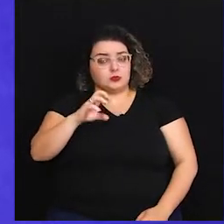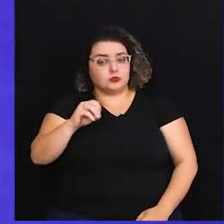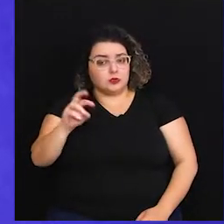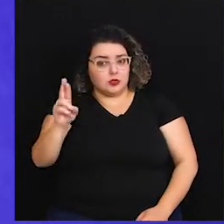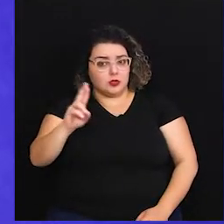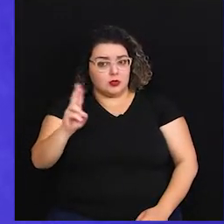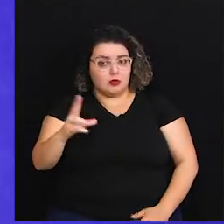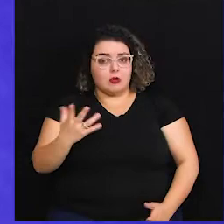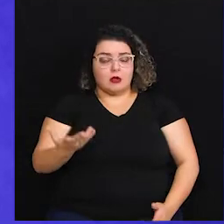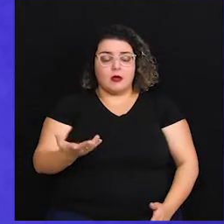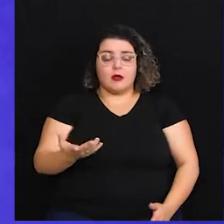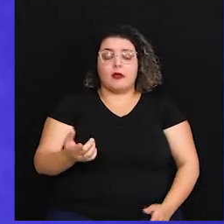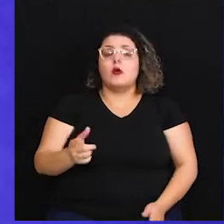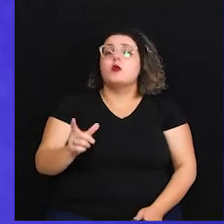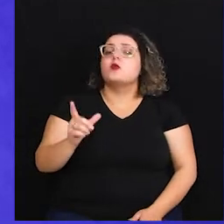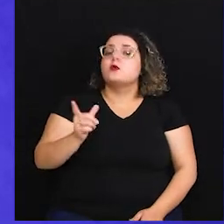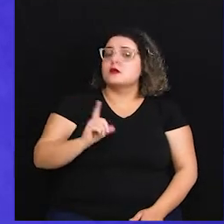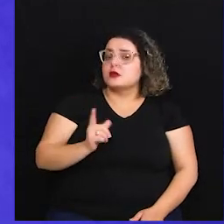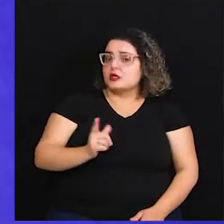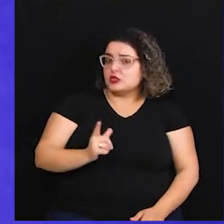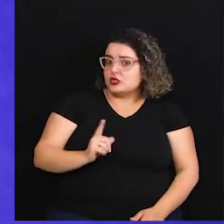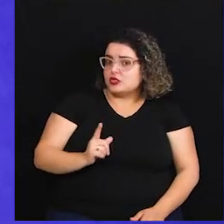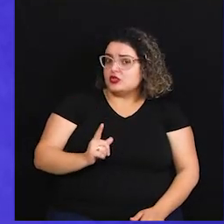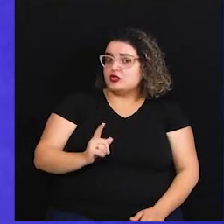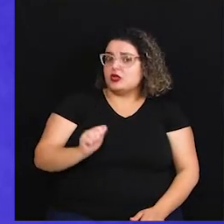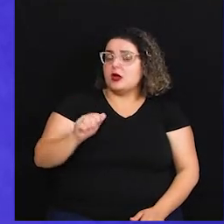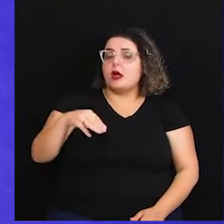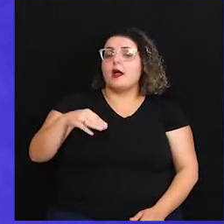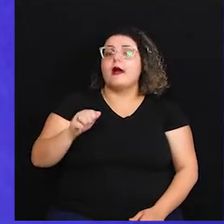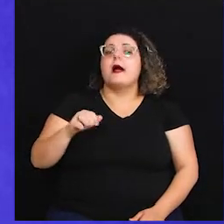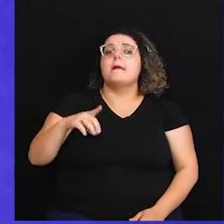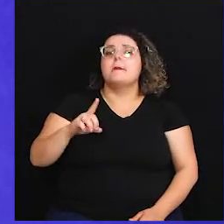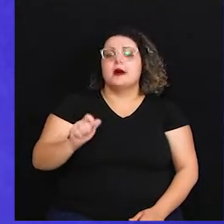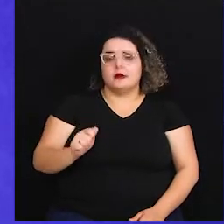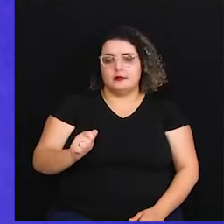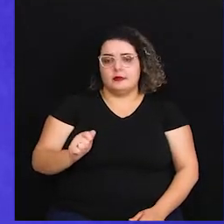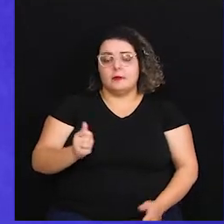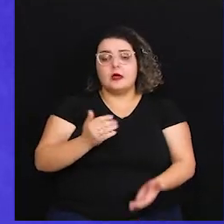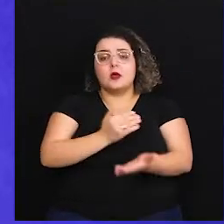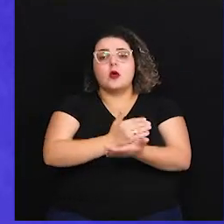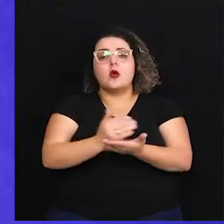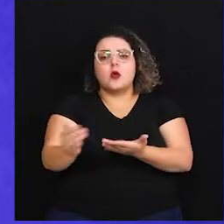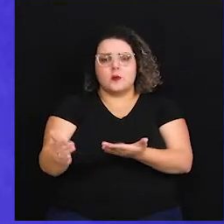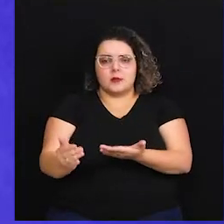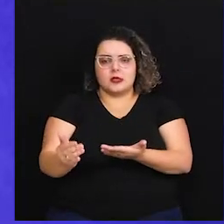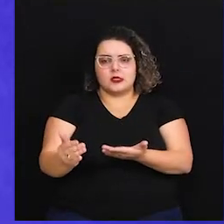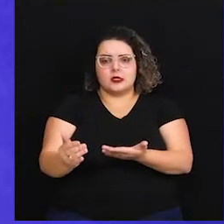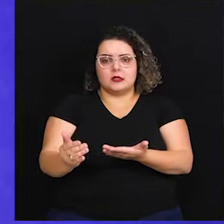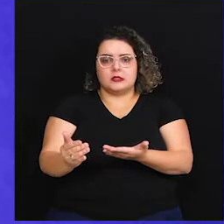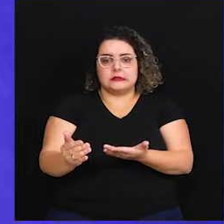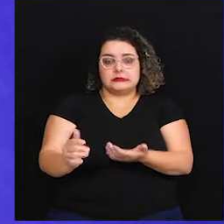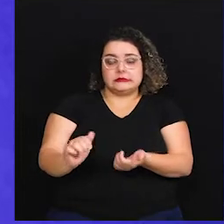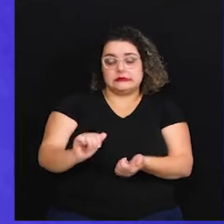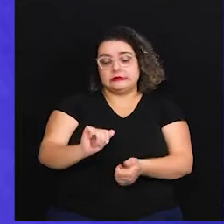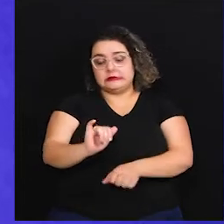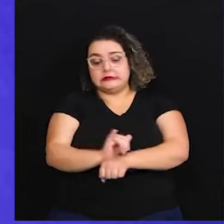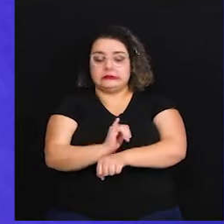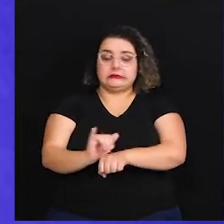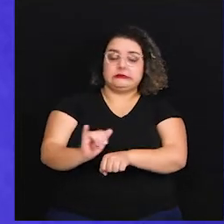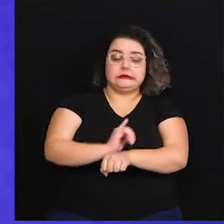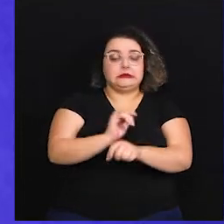R$ 400 era o que a Amanda Santos tinha para começar aí a driblar